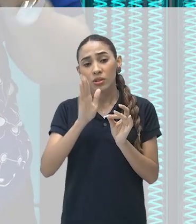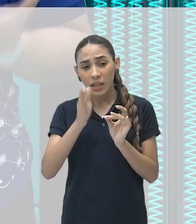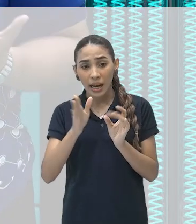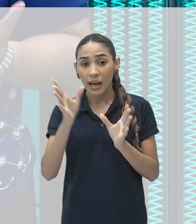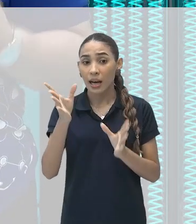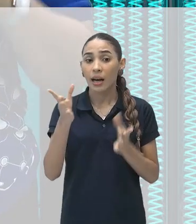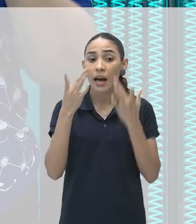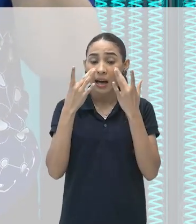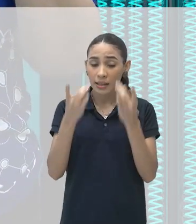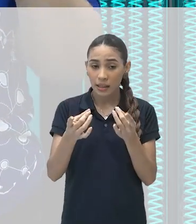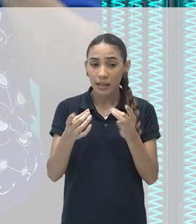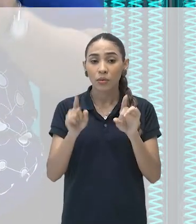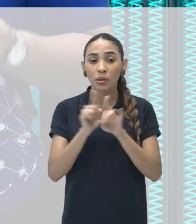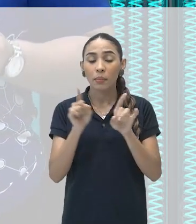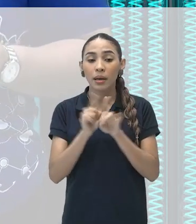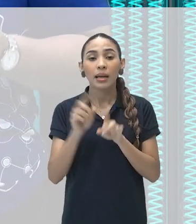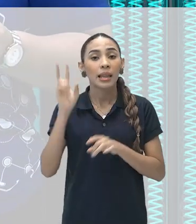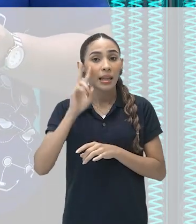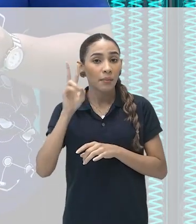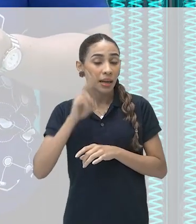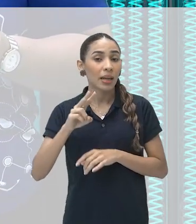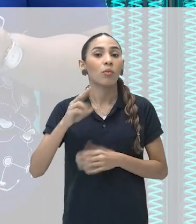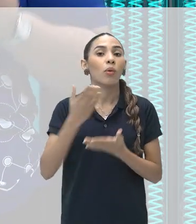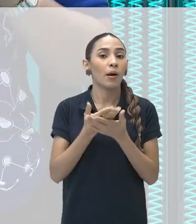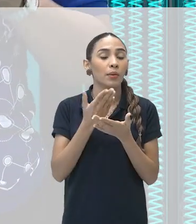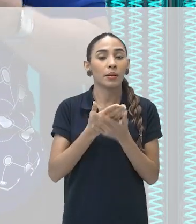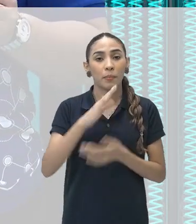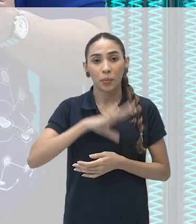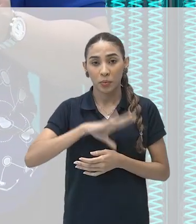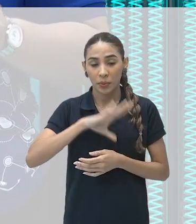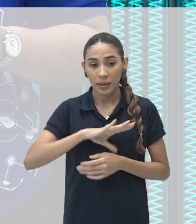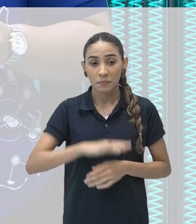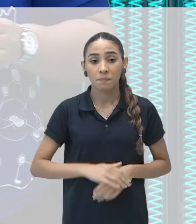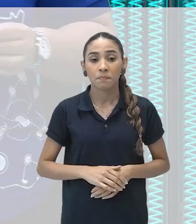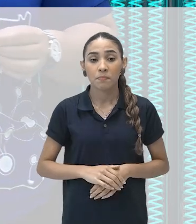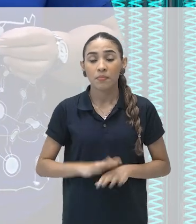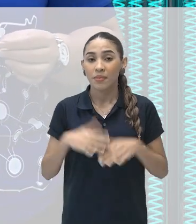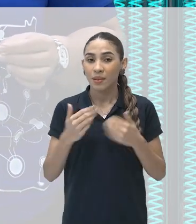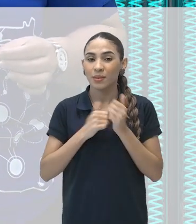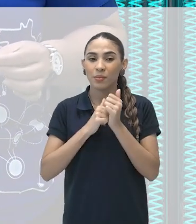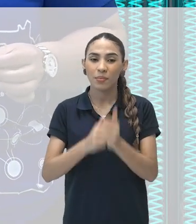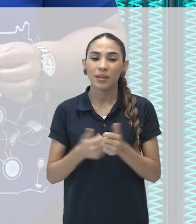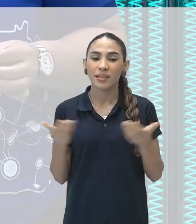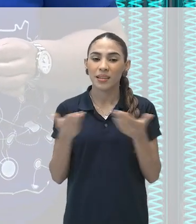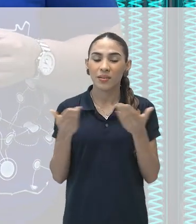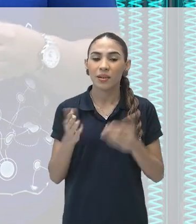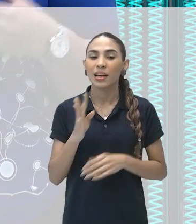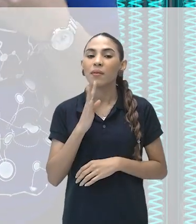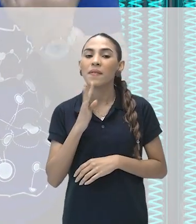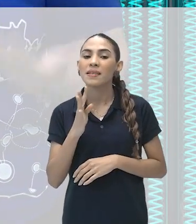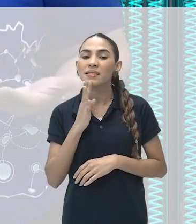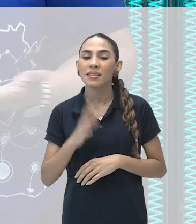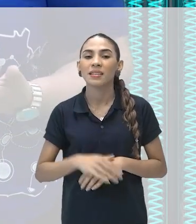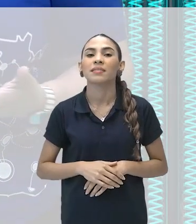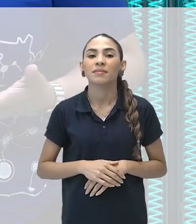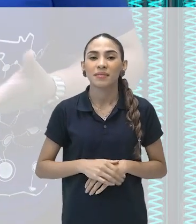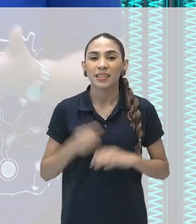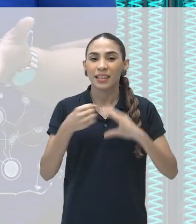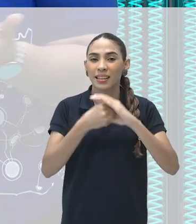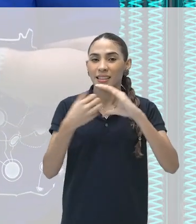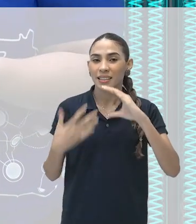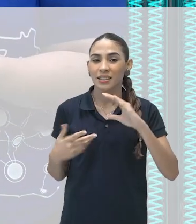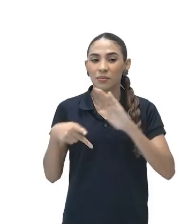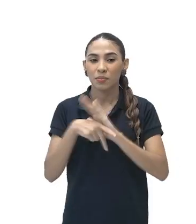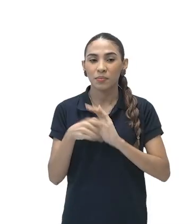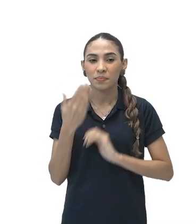estarão atentos e lembrarão da aula de língua portuguesa. E aí, gente, me acompanhem, vamos conhecer essas tais